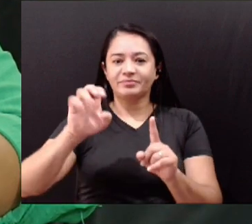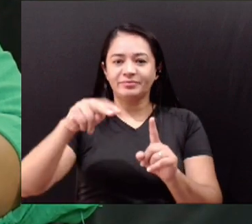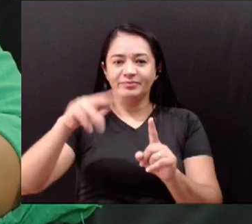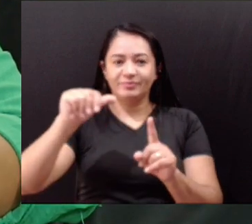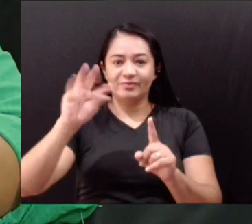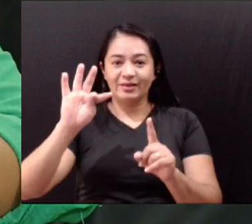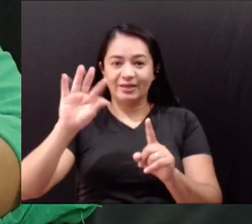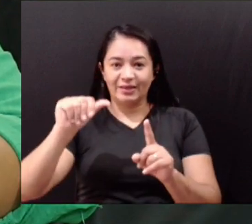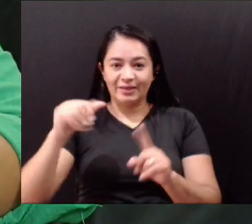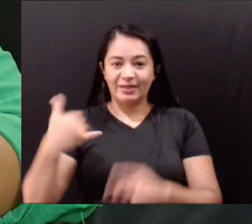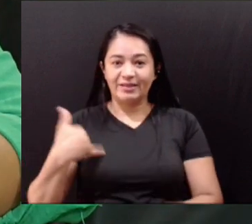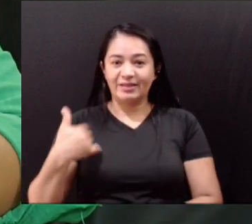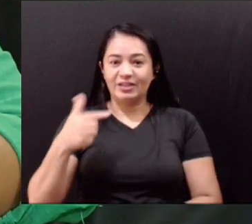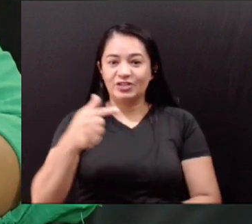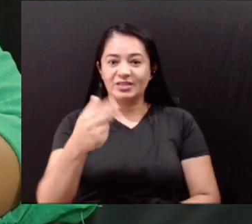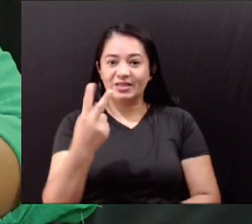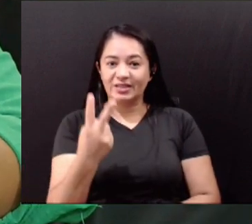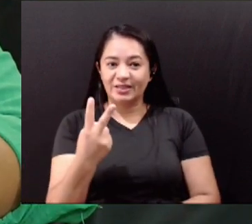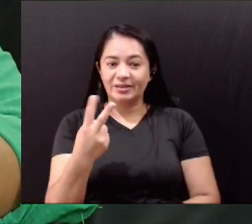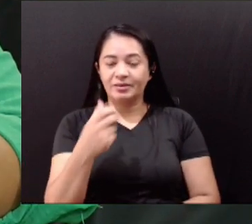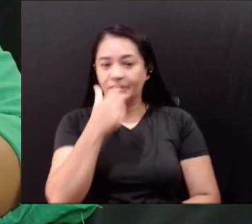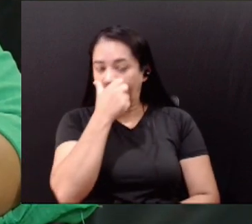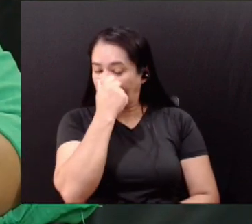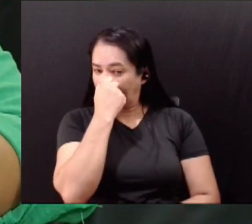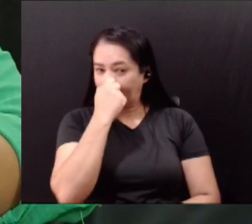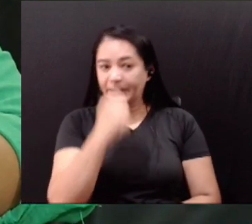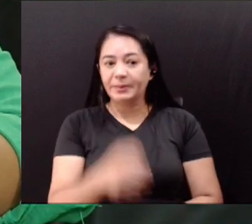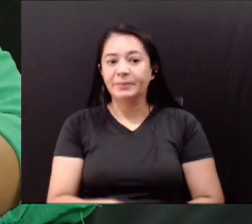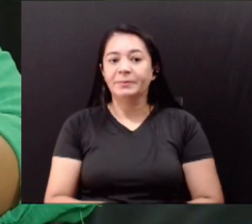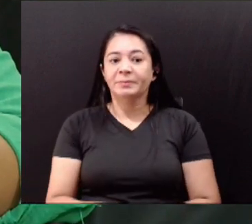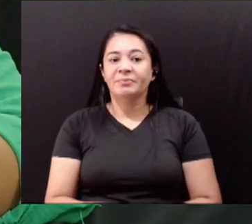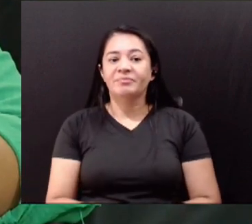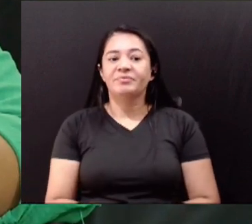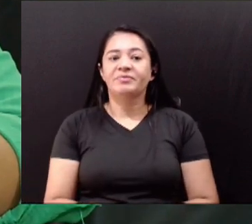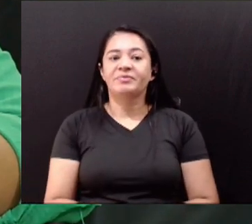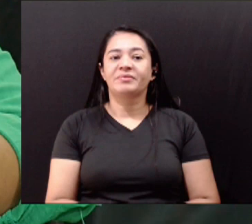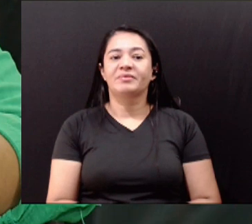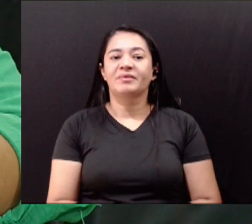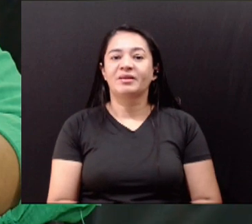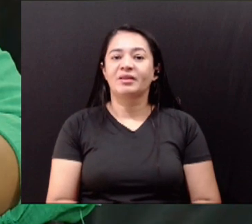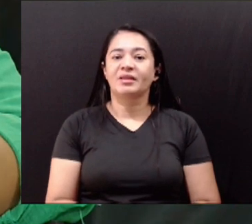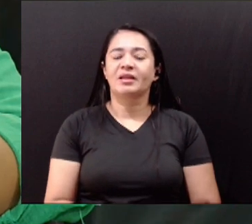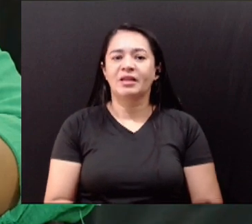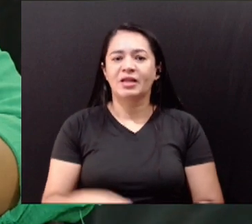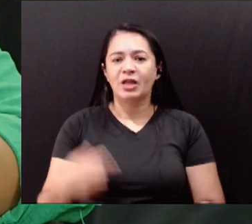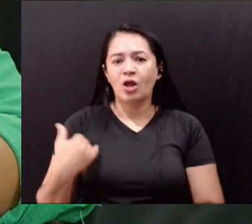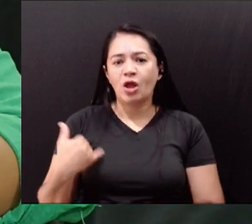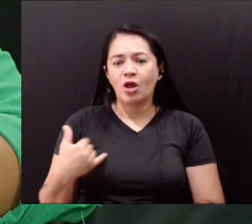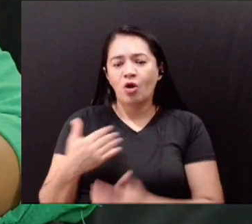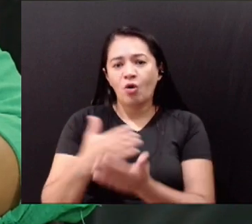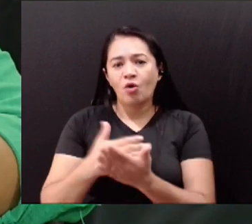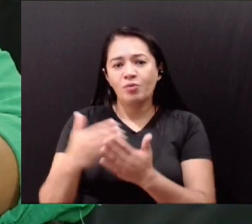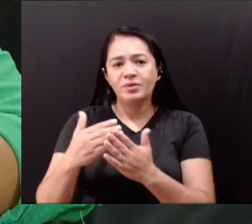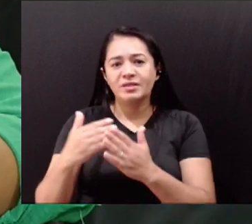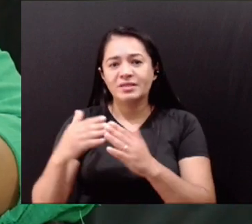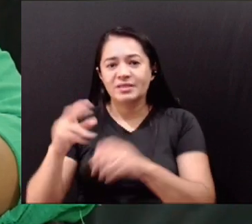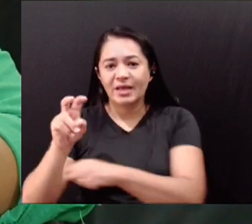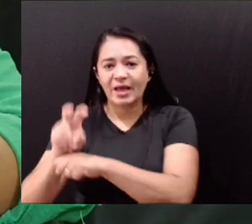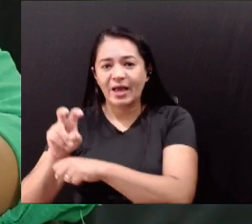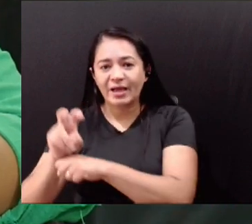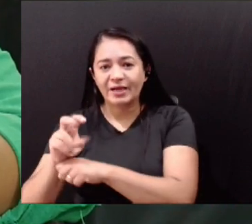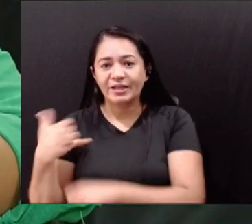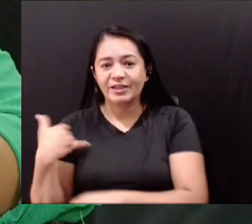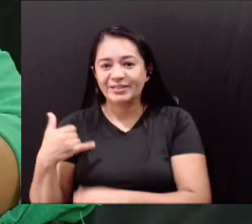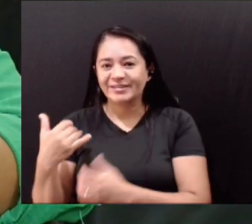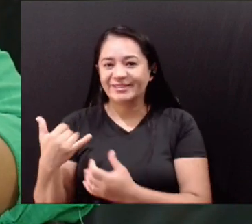Indaiatuba, enviada pela cuidadora da dona Renata. Depois que comecei a ir para a creche do idoso em Indaiatuba, voltei a sorrir. Aqui